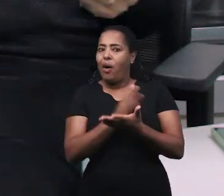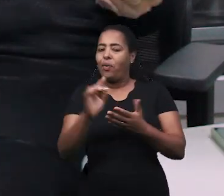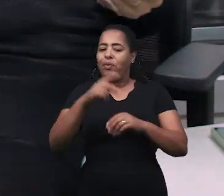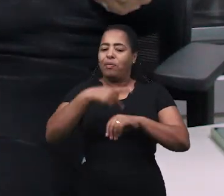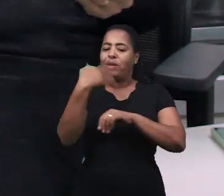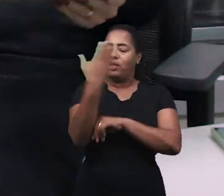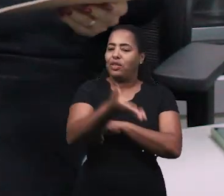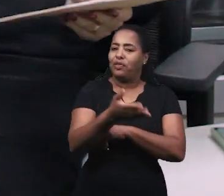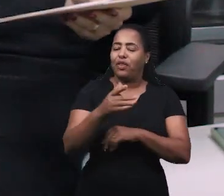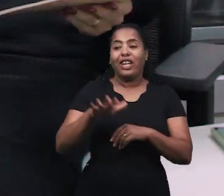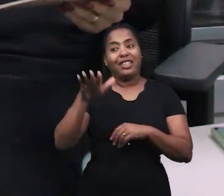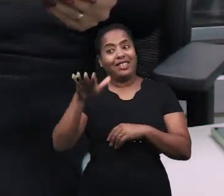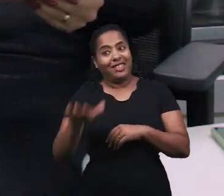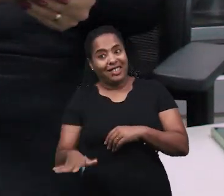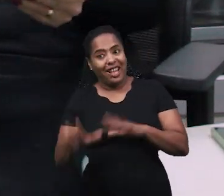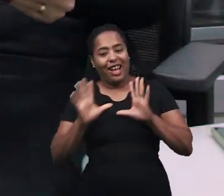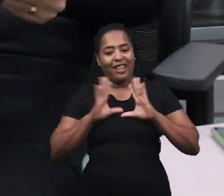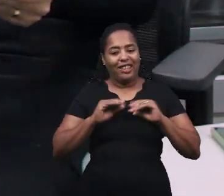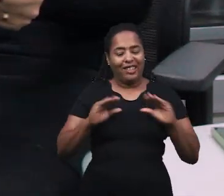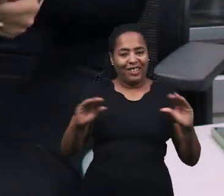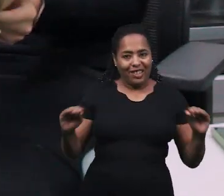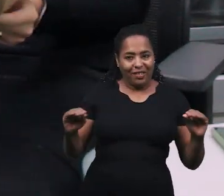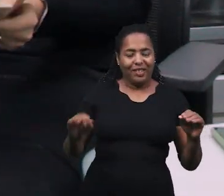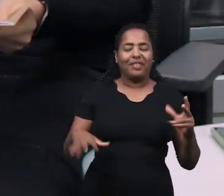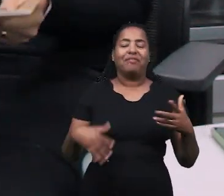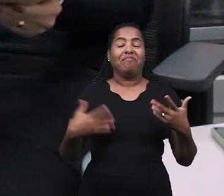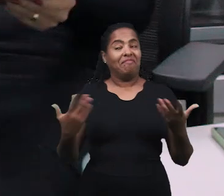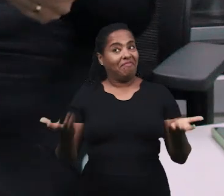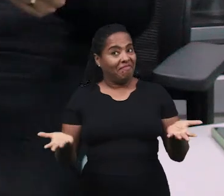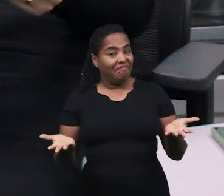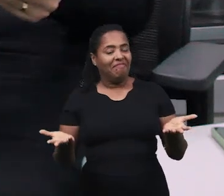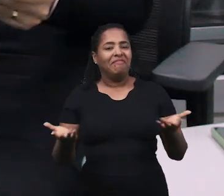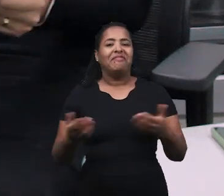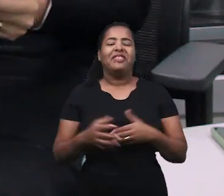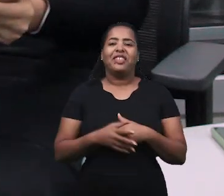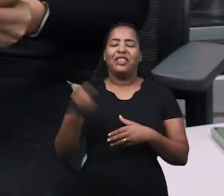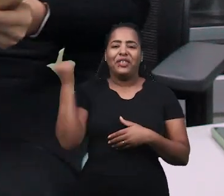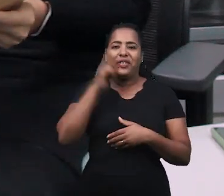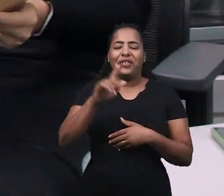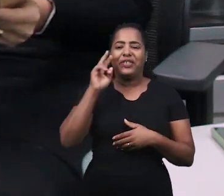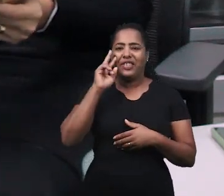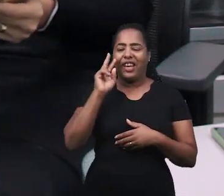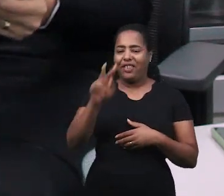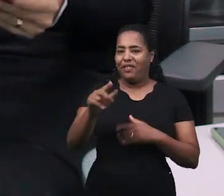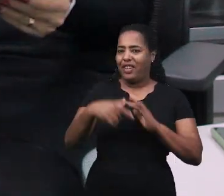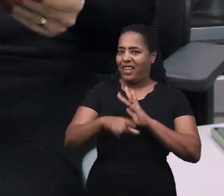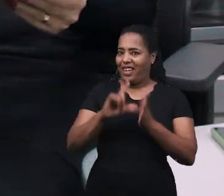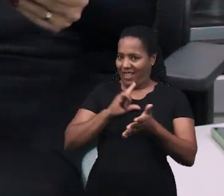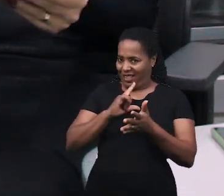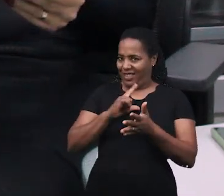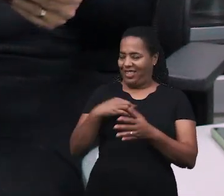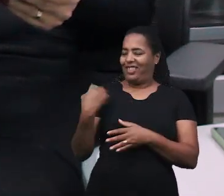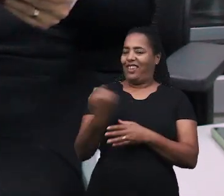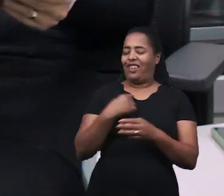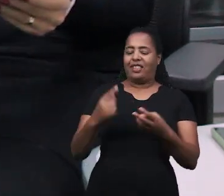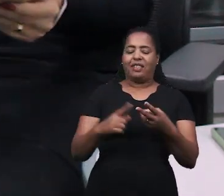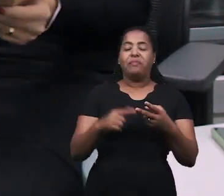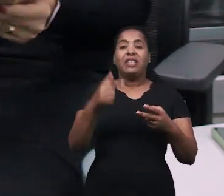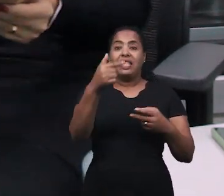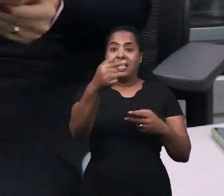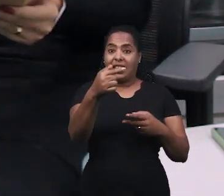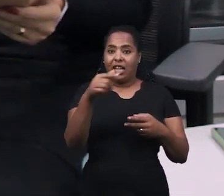para alguns ali, seja de tarde, seja tranquilo para eles. Da tarde para eles. Então eles conseguem assistir antes de